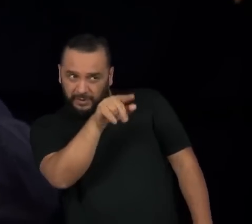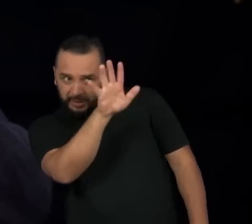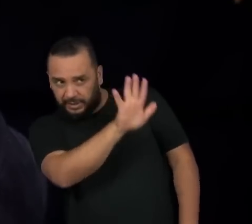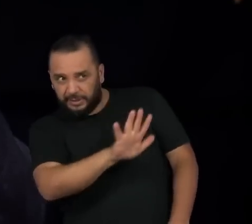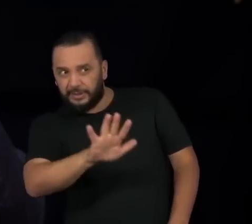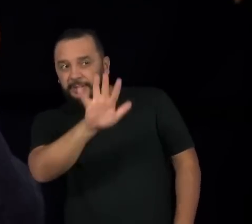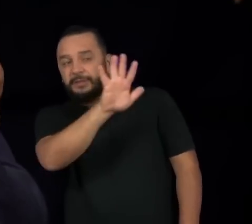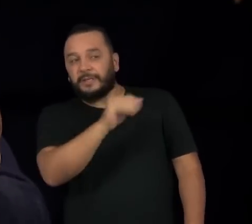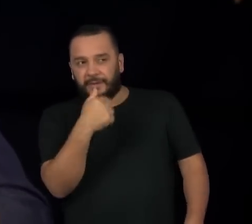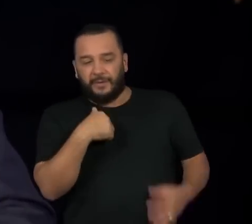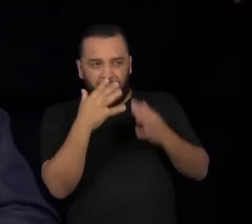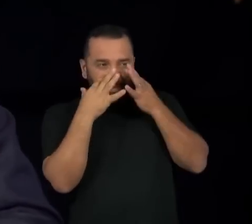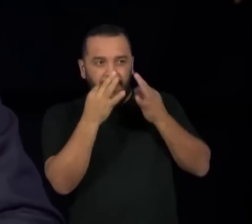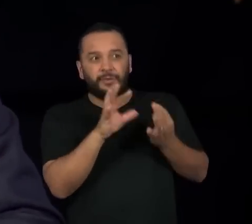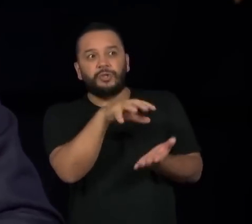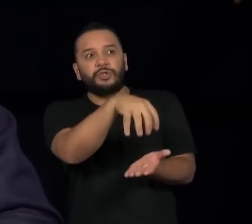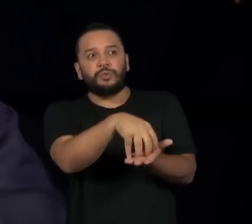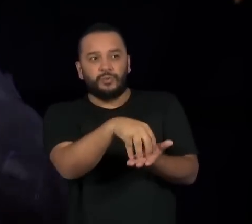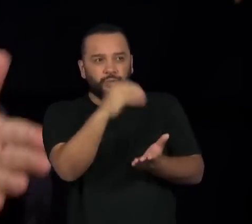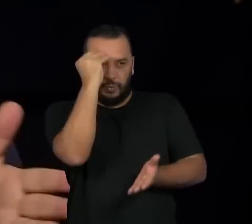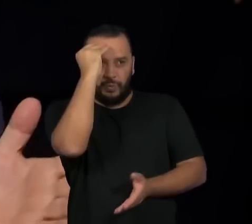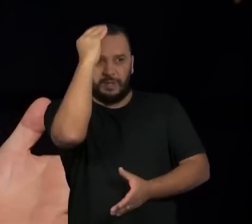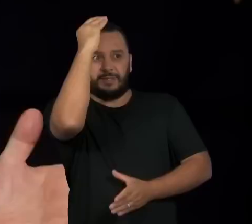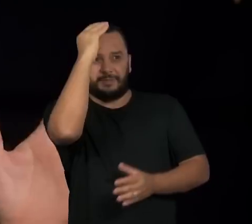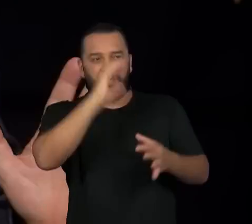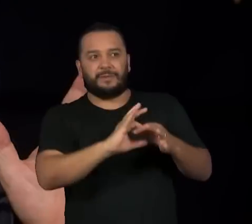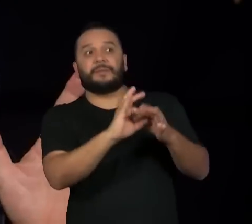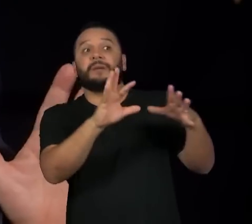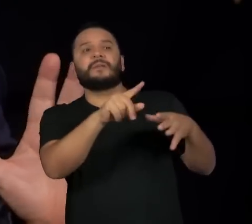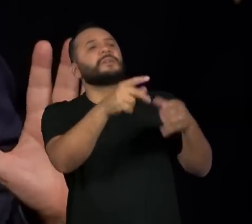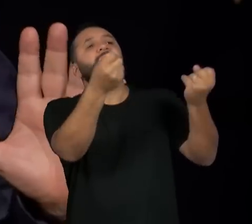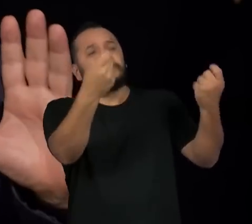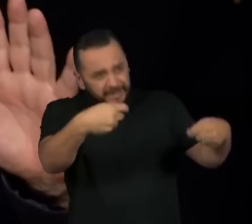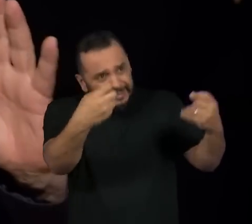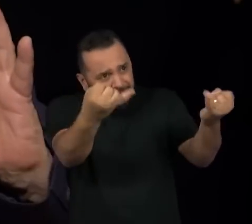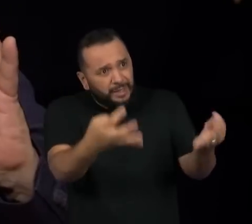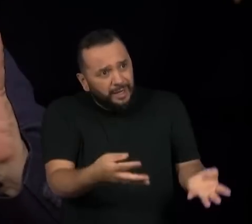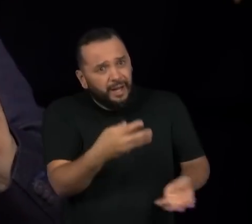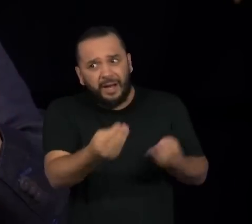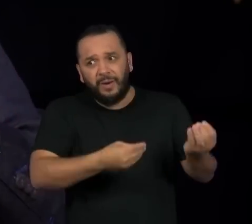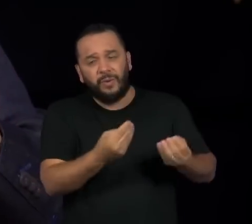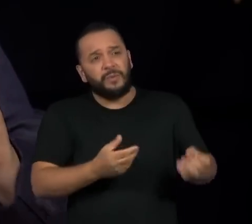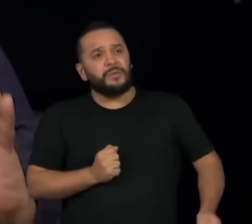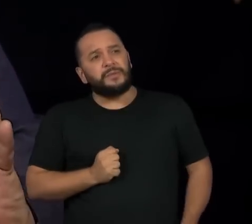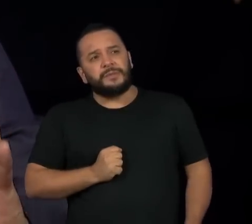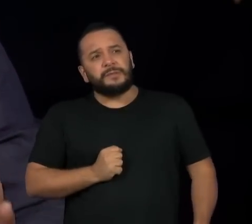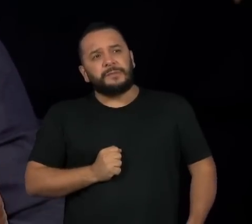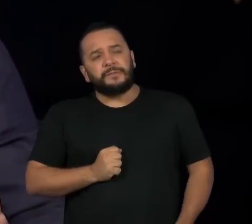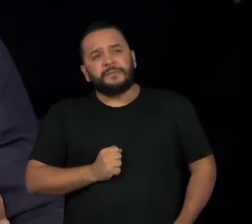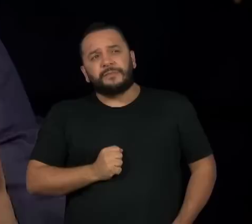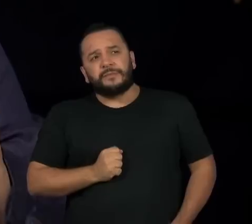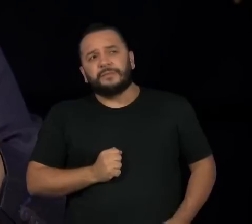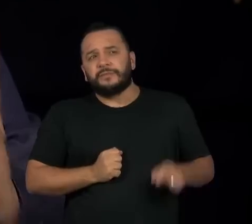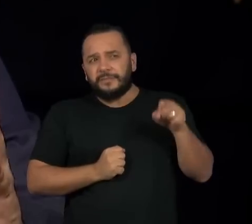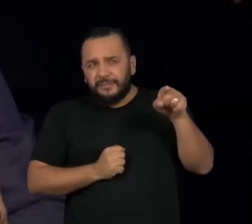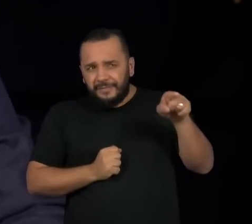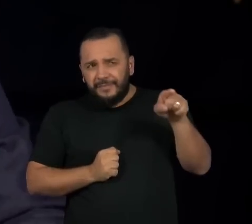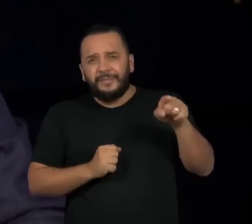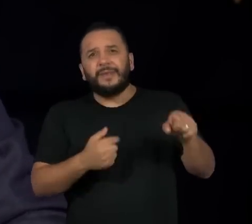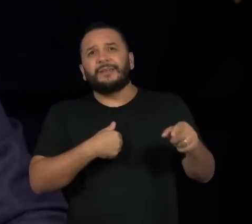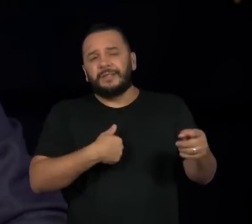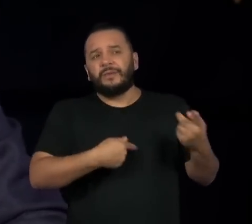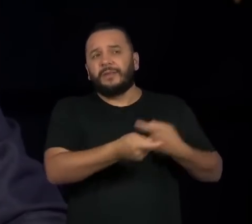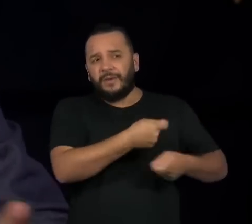esse Instituto Conhecimento Liberta, que você precisa falar, você ainda não falou, né? E para mim o seu negócio sempre